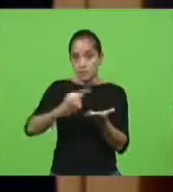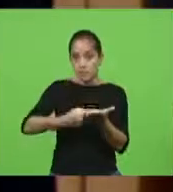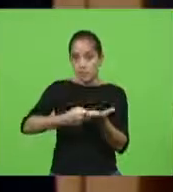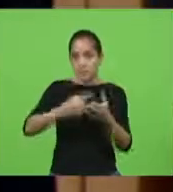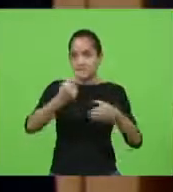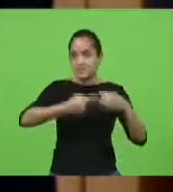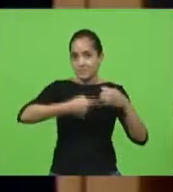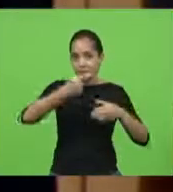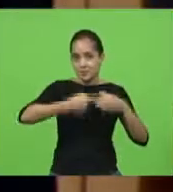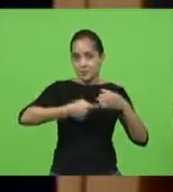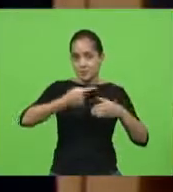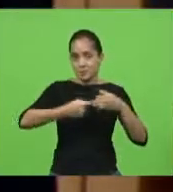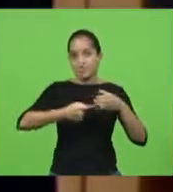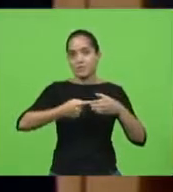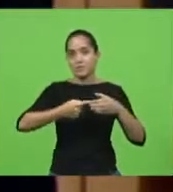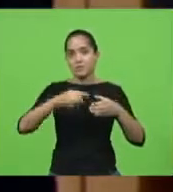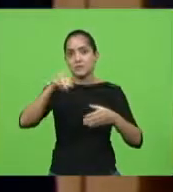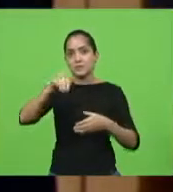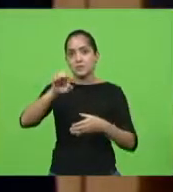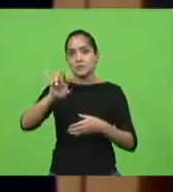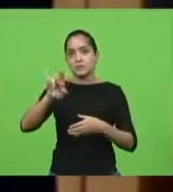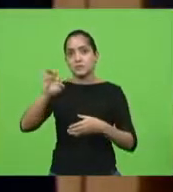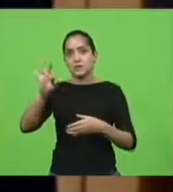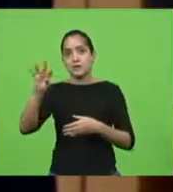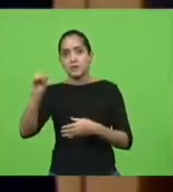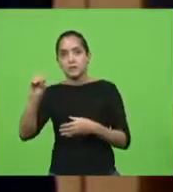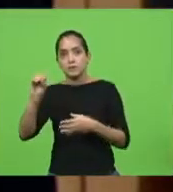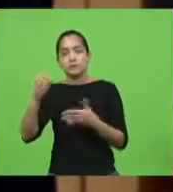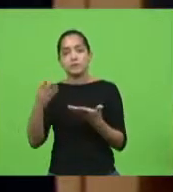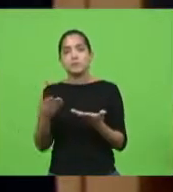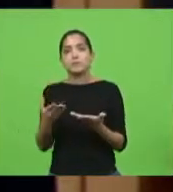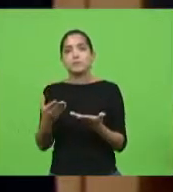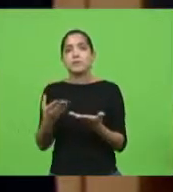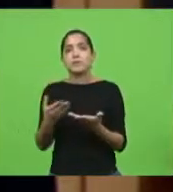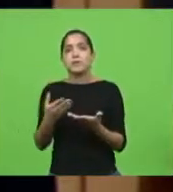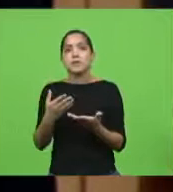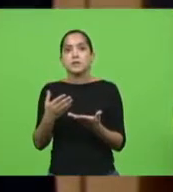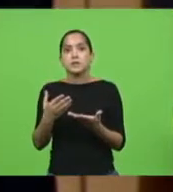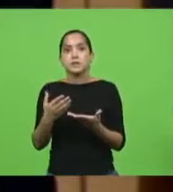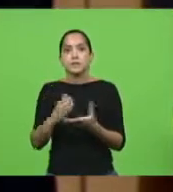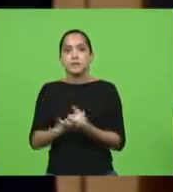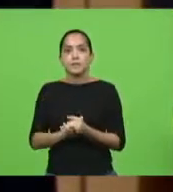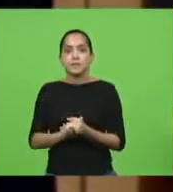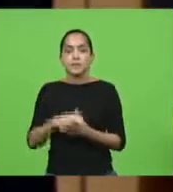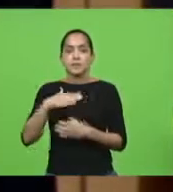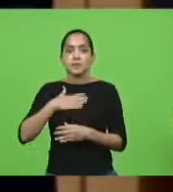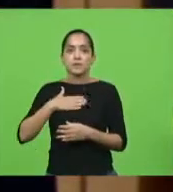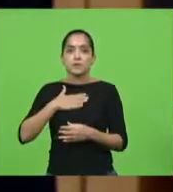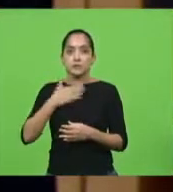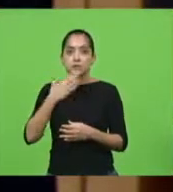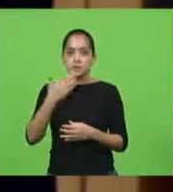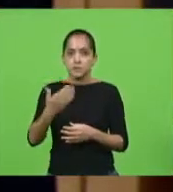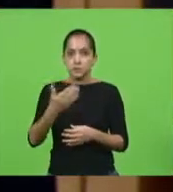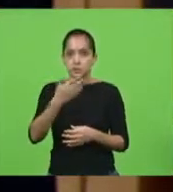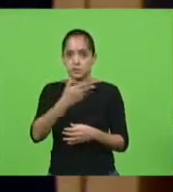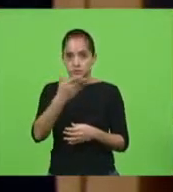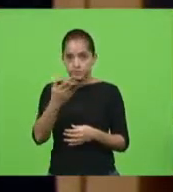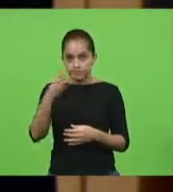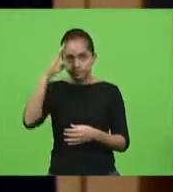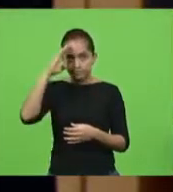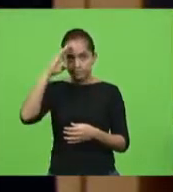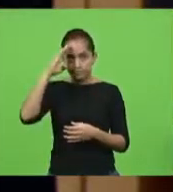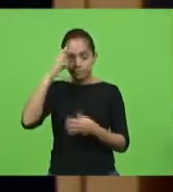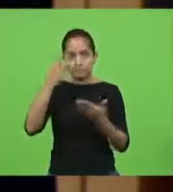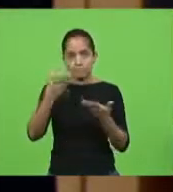de mérito. E, de todo modo, eu, claro, gostaria de pedir ao coronel Charles que